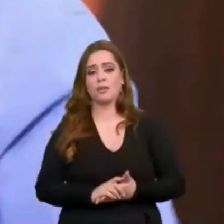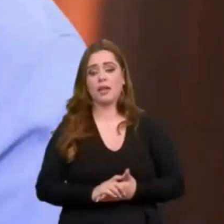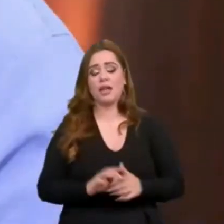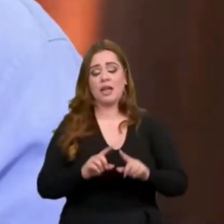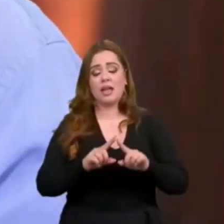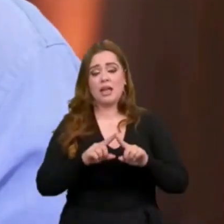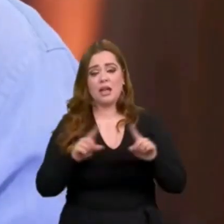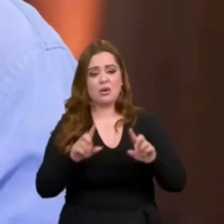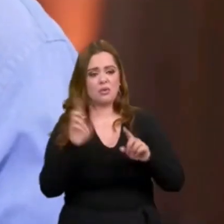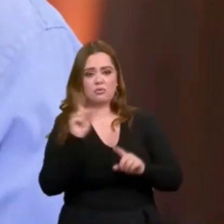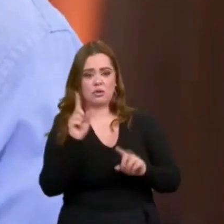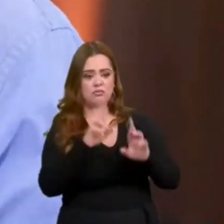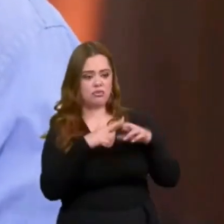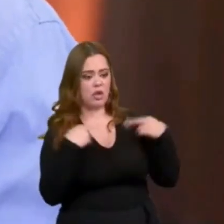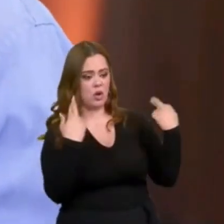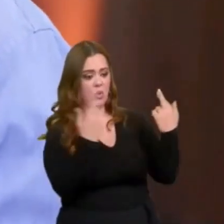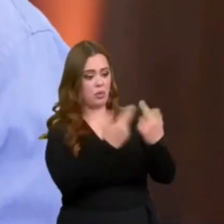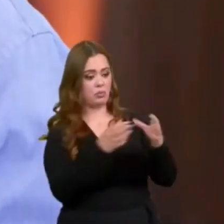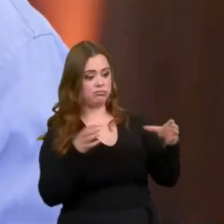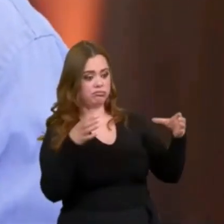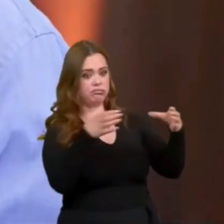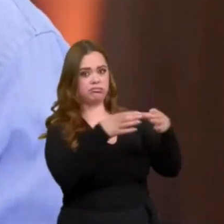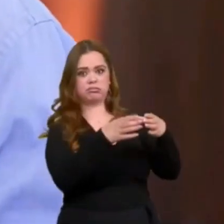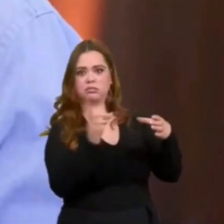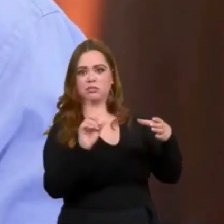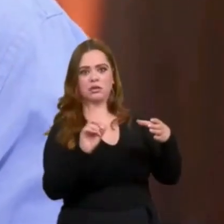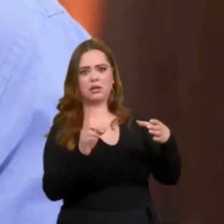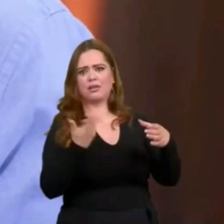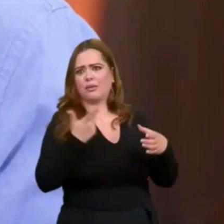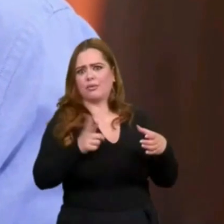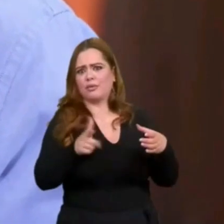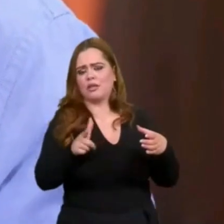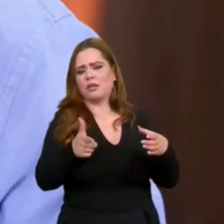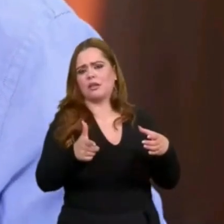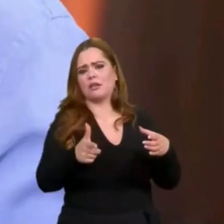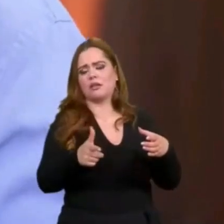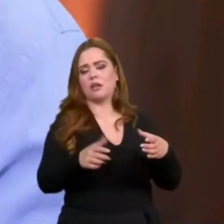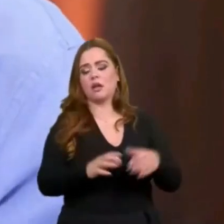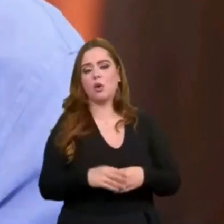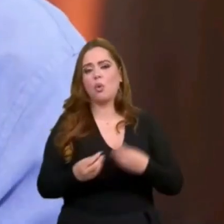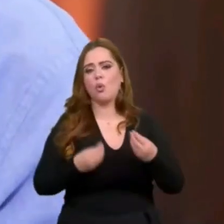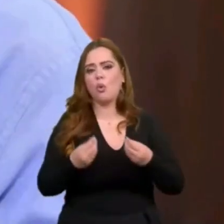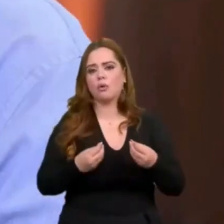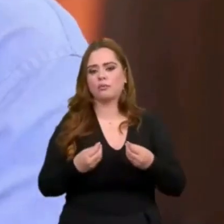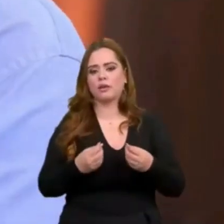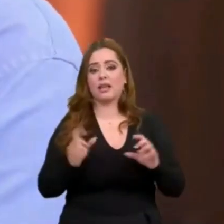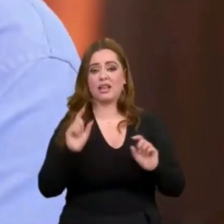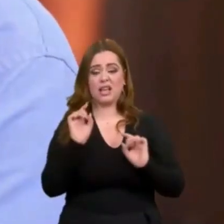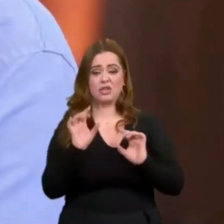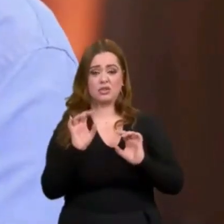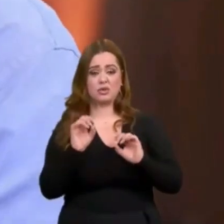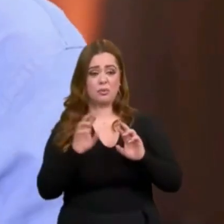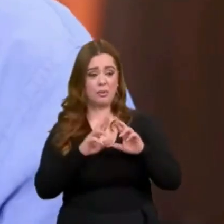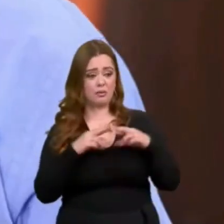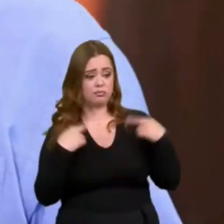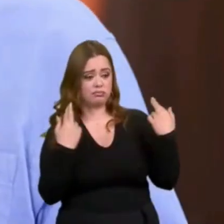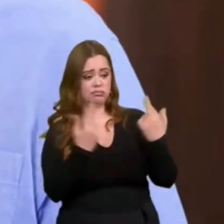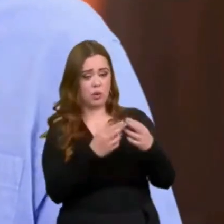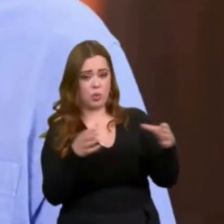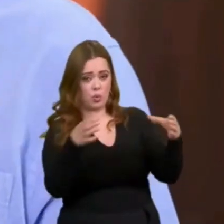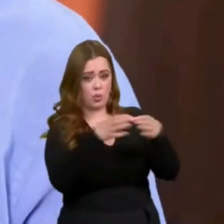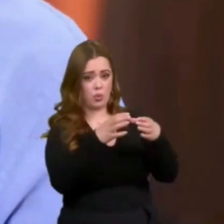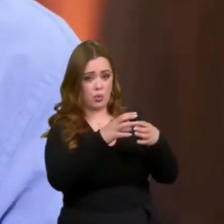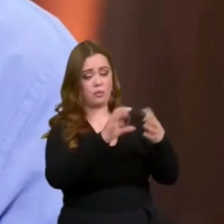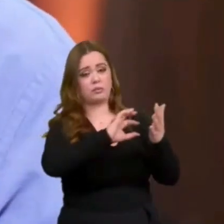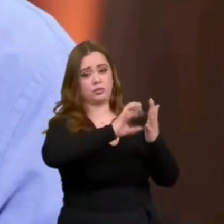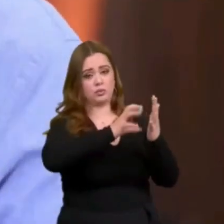reúno o Centrão. O Centrão não existe. O Centrão é o ajuntamento de um grupo de partidos em